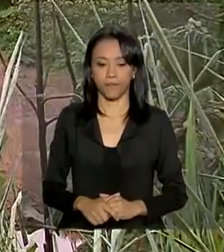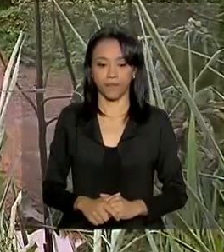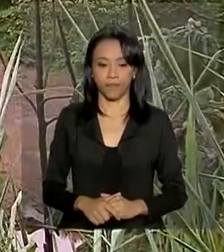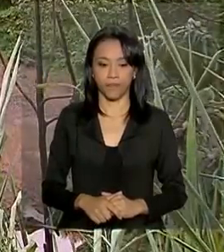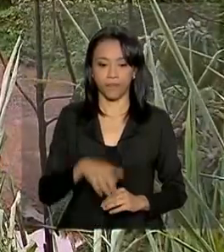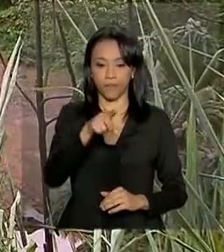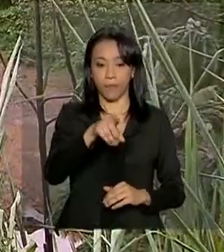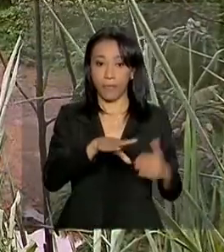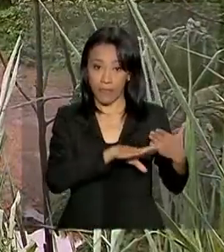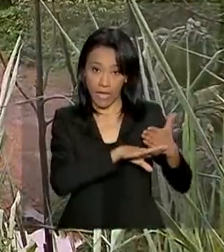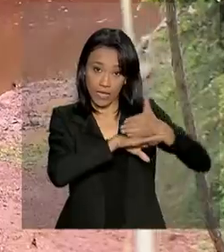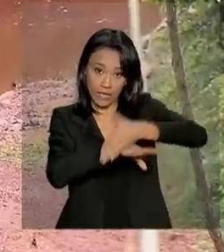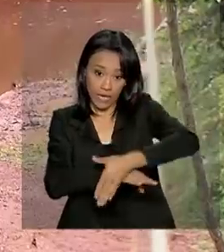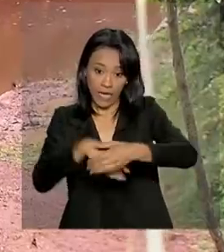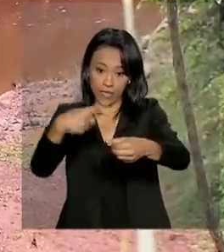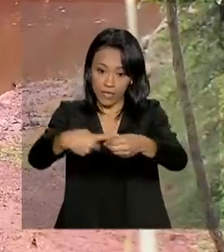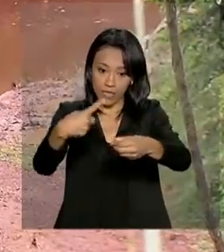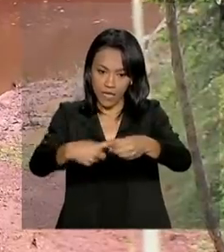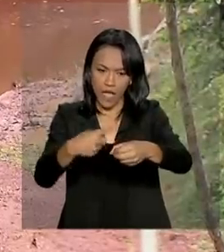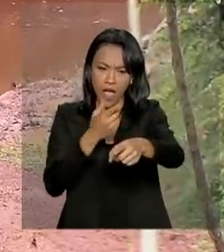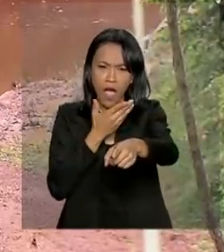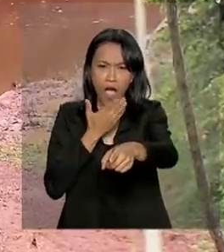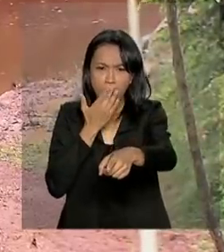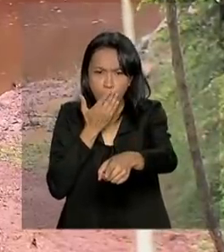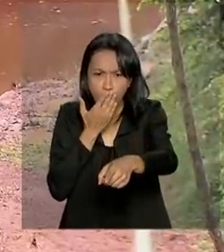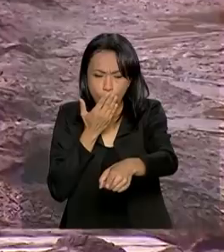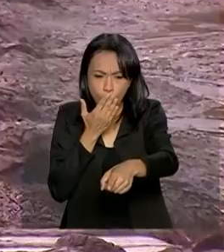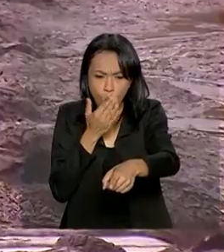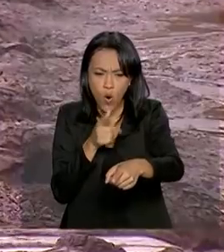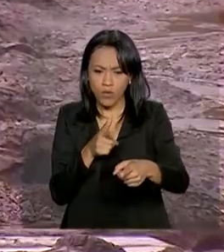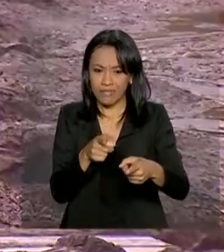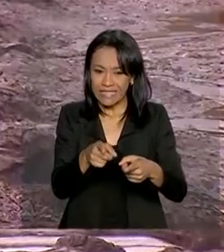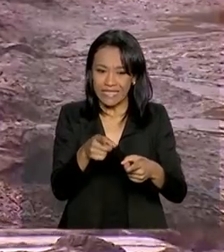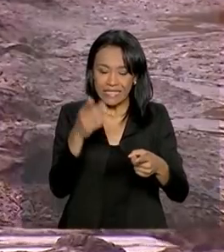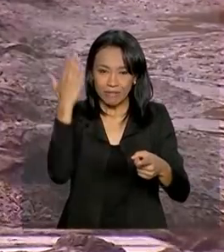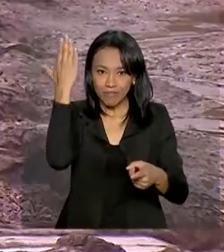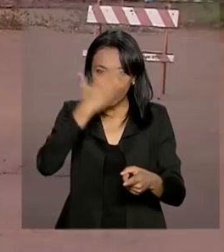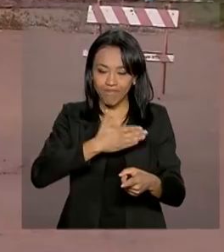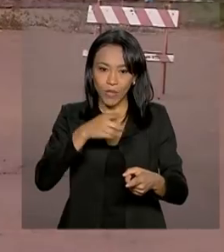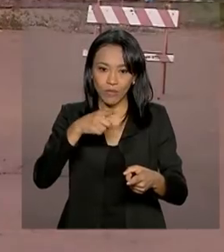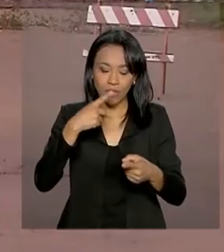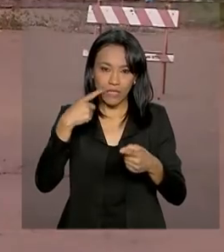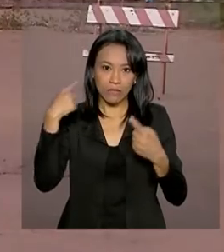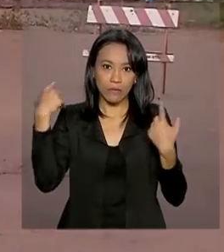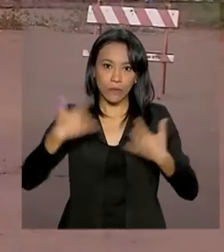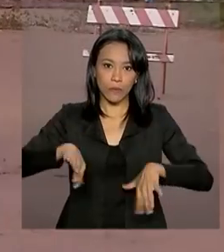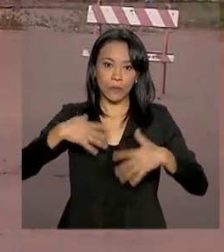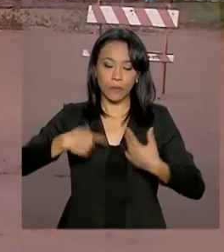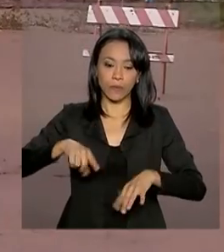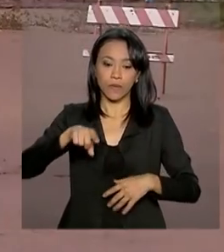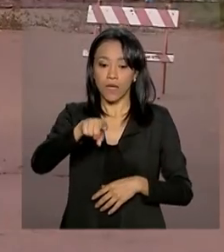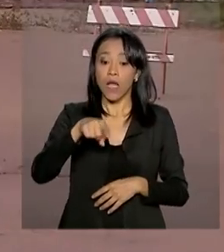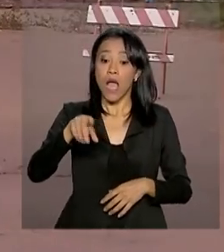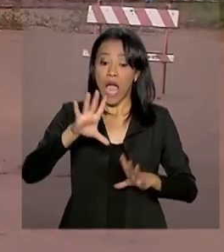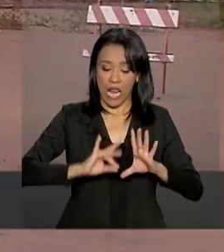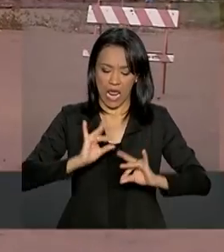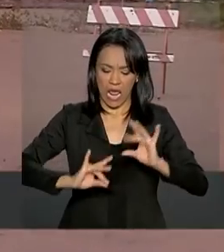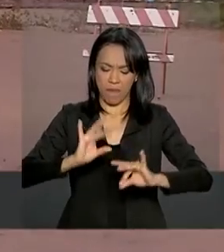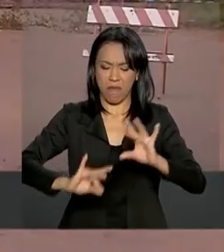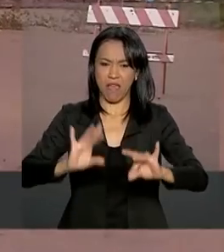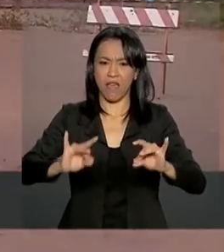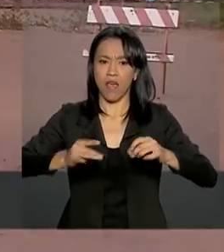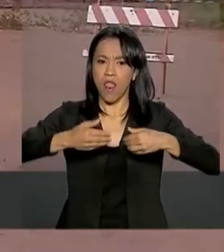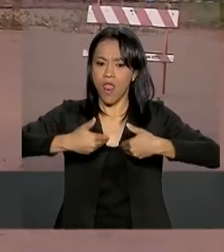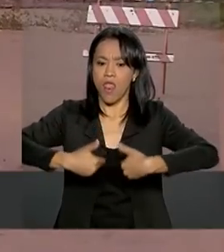Na entrada de Brumadinho, a cor do rio Paraupebas indica a gravidade do assunto. A lama de rejeitos passou por aqui e levou